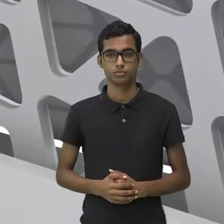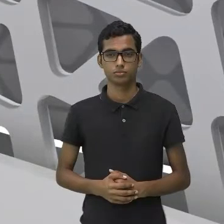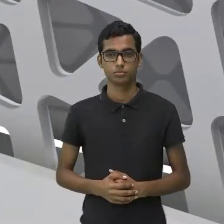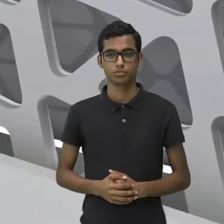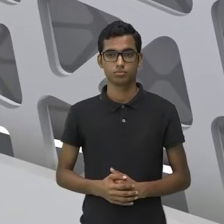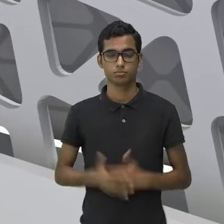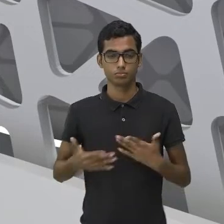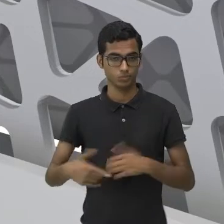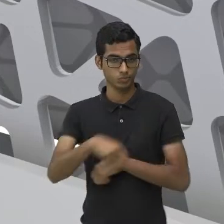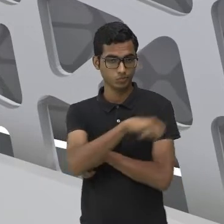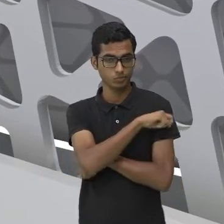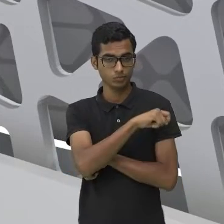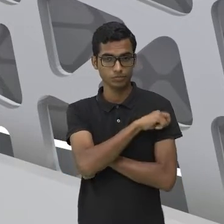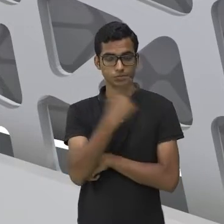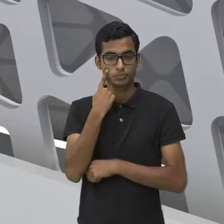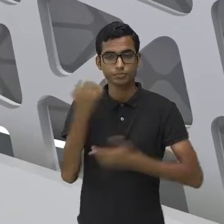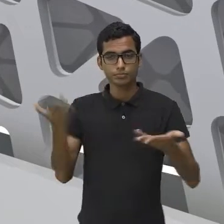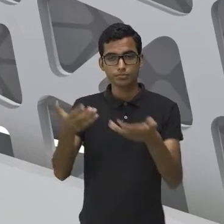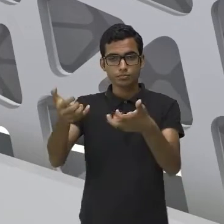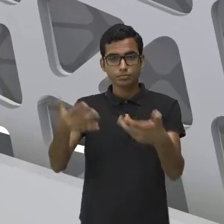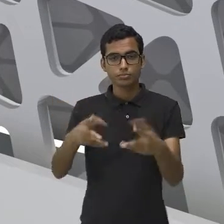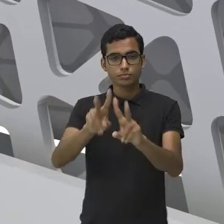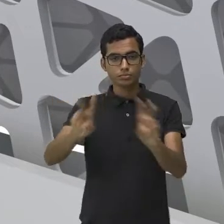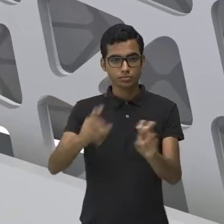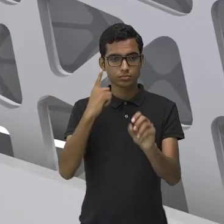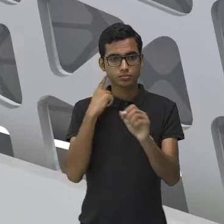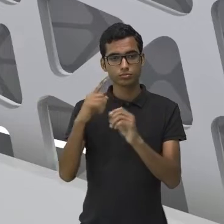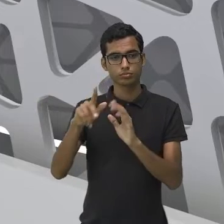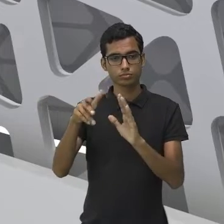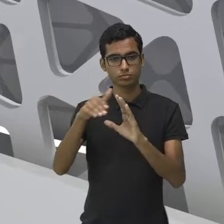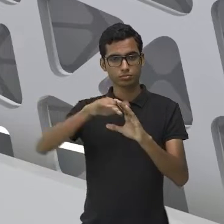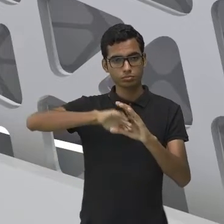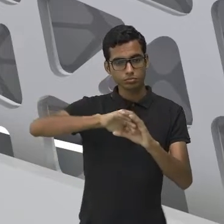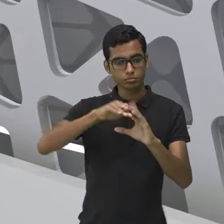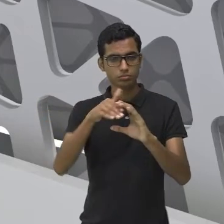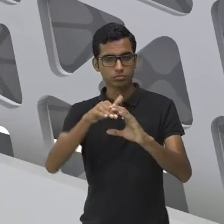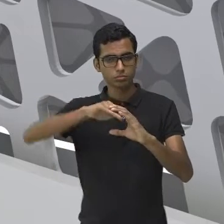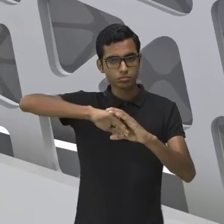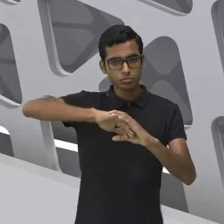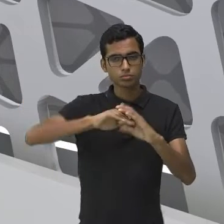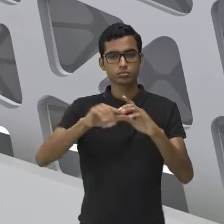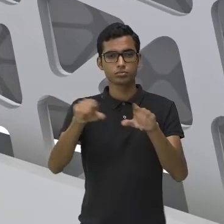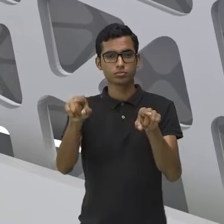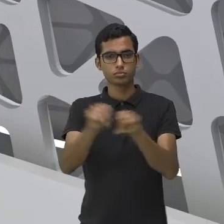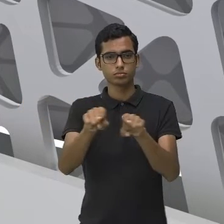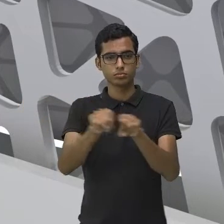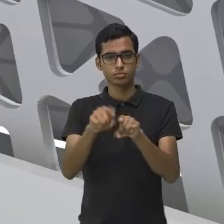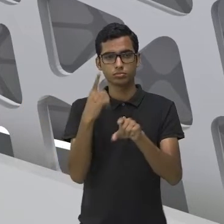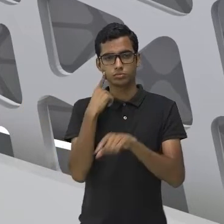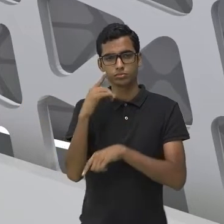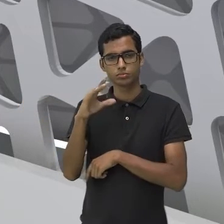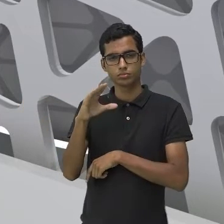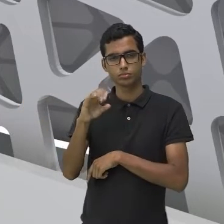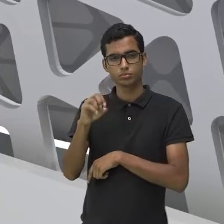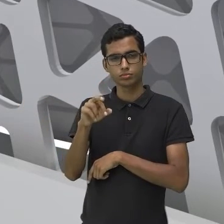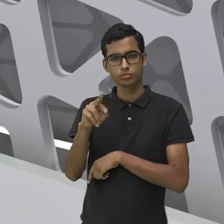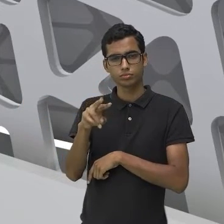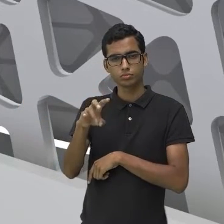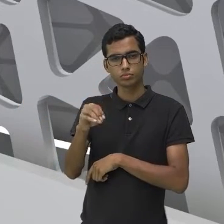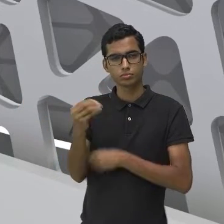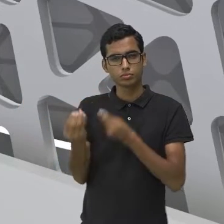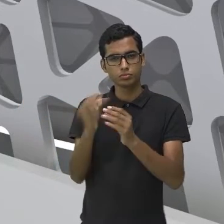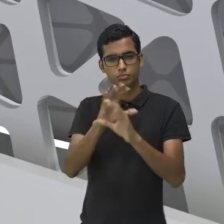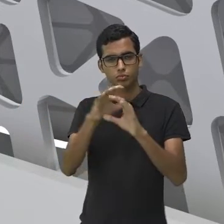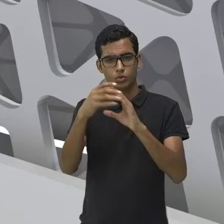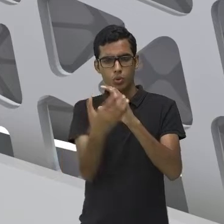Muito bem, pessoal. Vamos falar hoje sobre os espelhos esféricos convexos. Primeiramente, vamos definir,